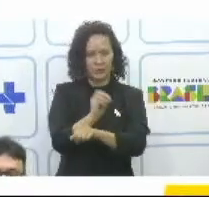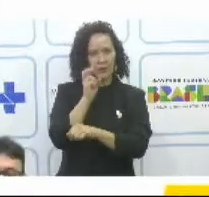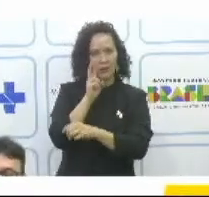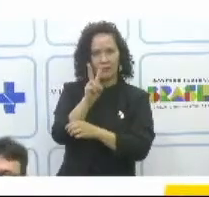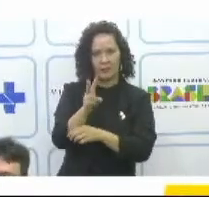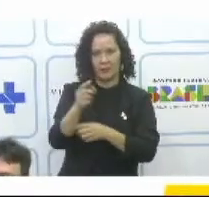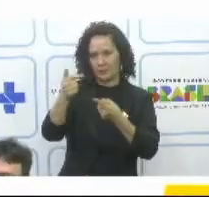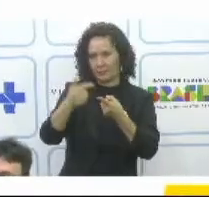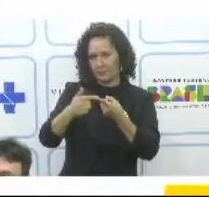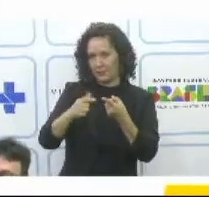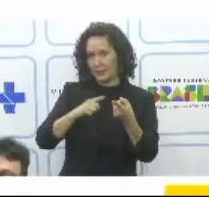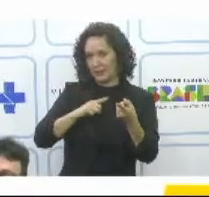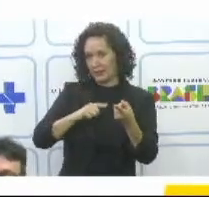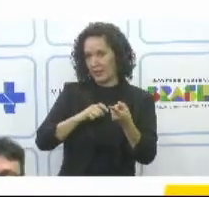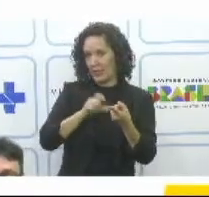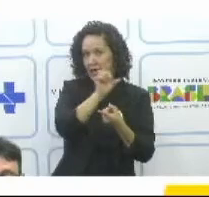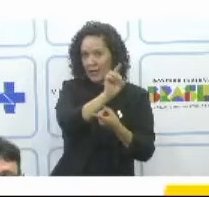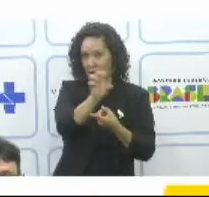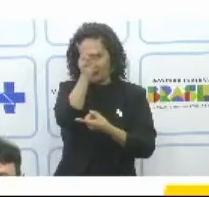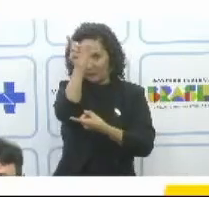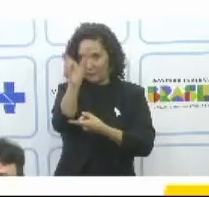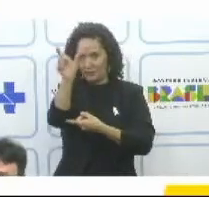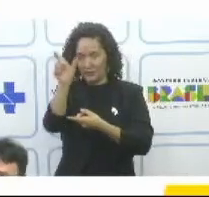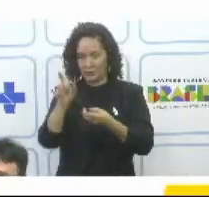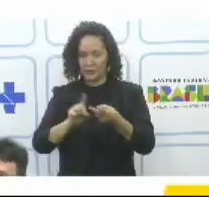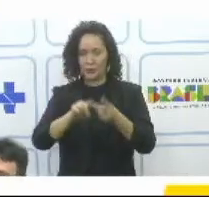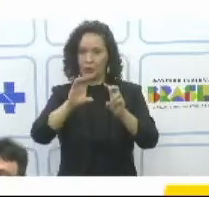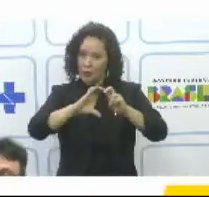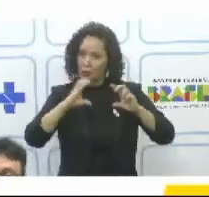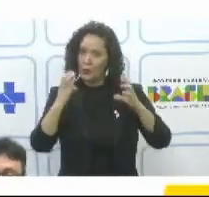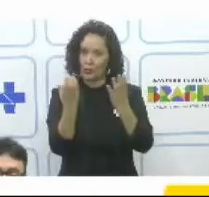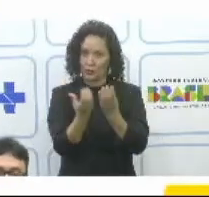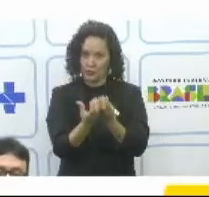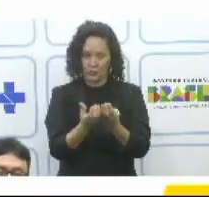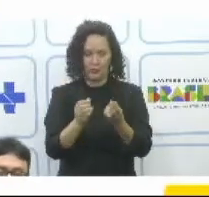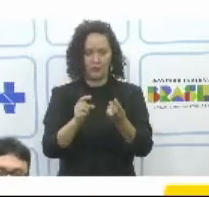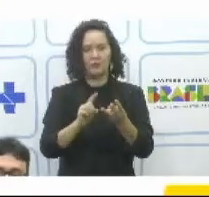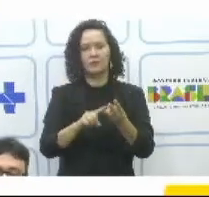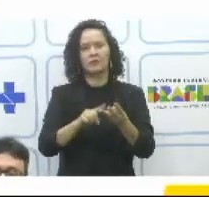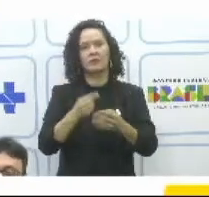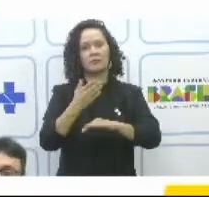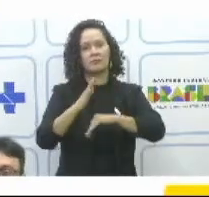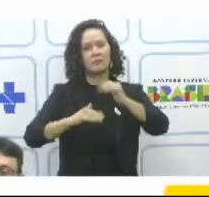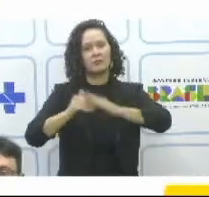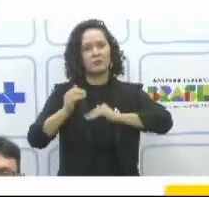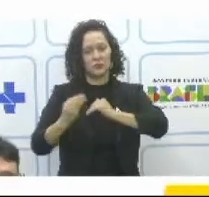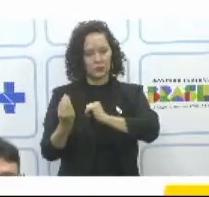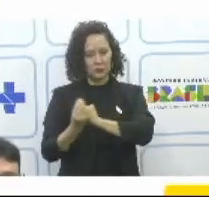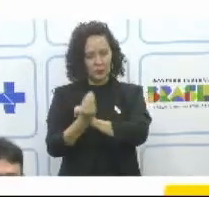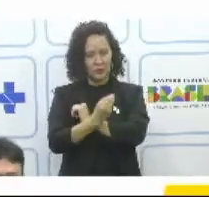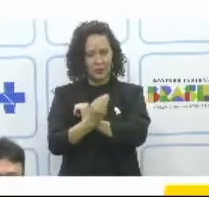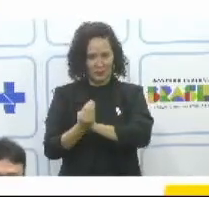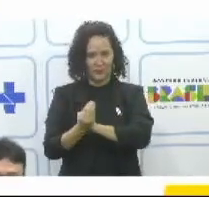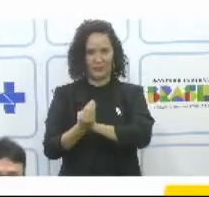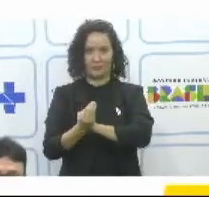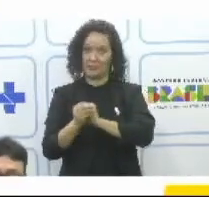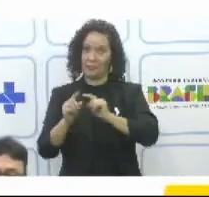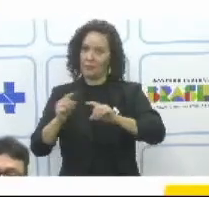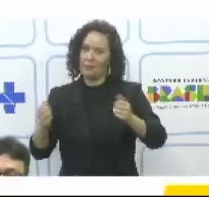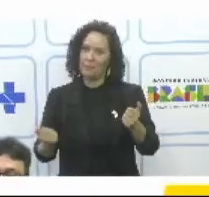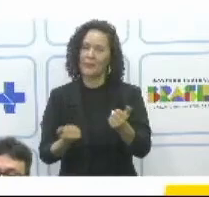falar de abordagens individuais, abordagens coletivas, né, e também práticas de autocuidado apoiado,